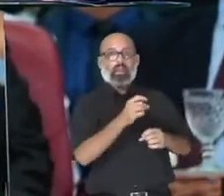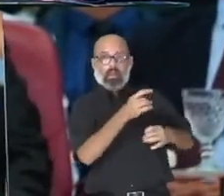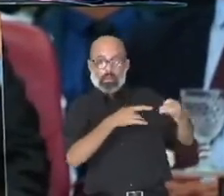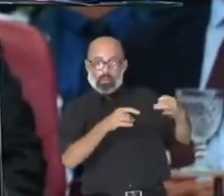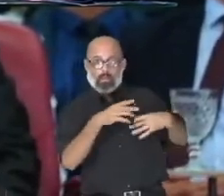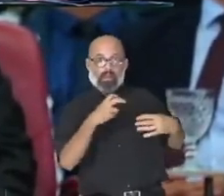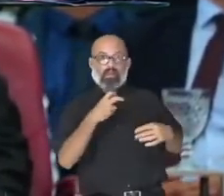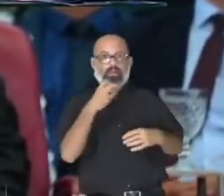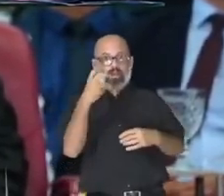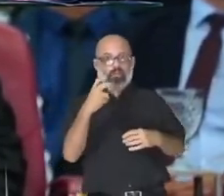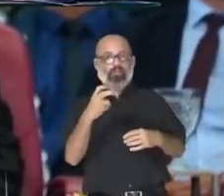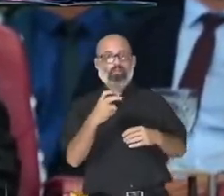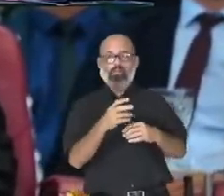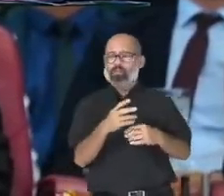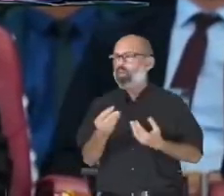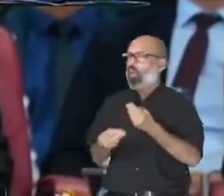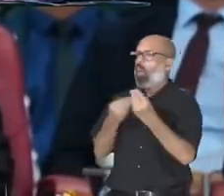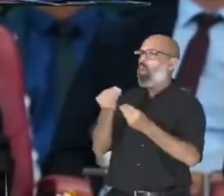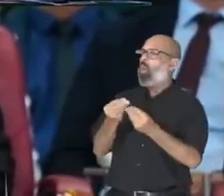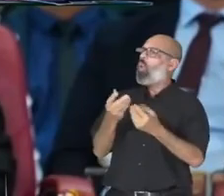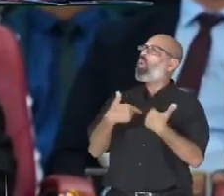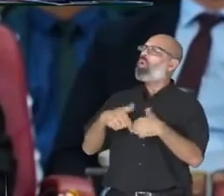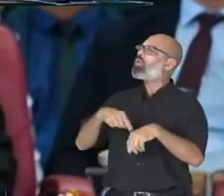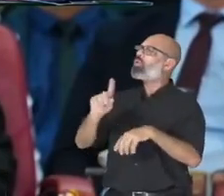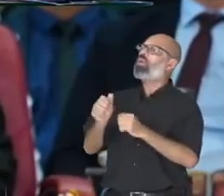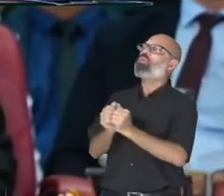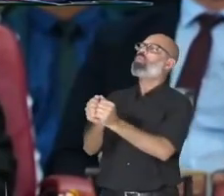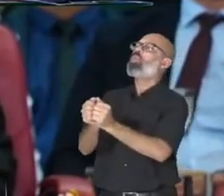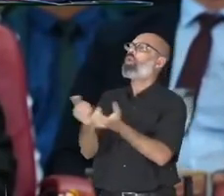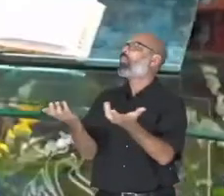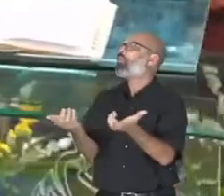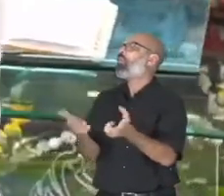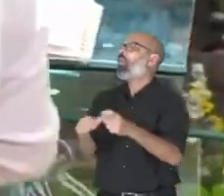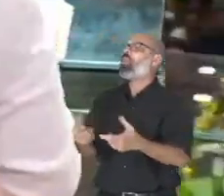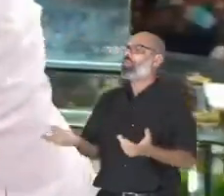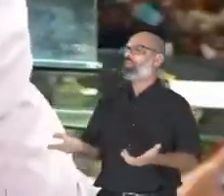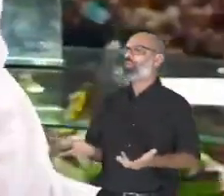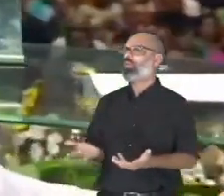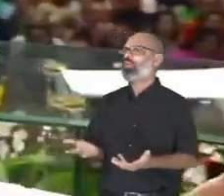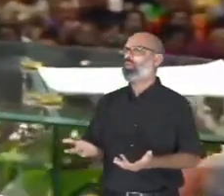e dizendo assim: e para onde iremos nós?